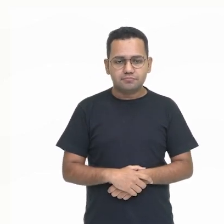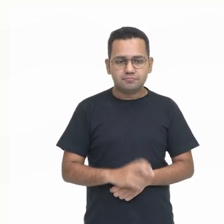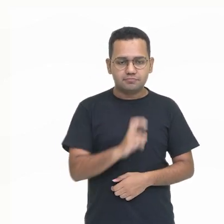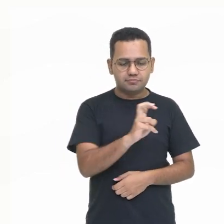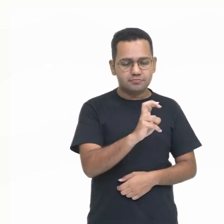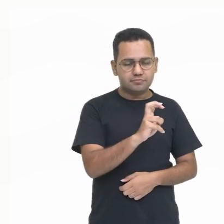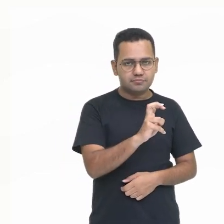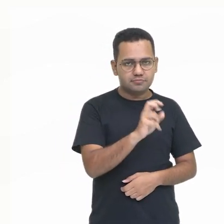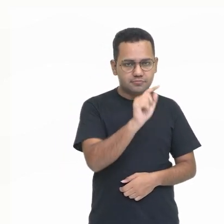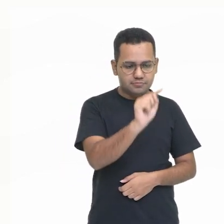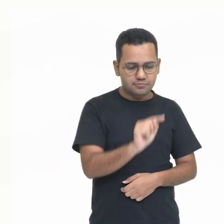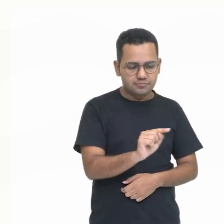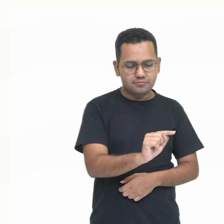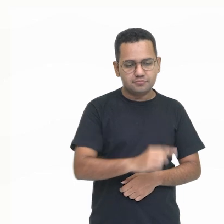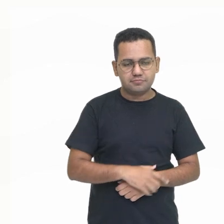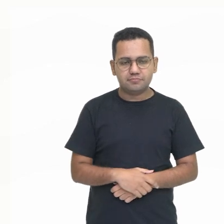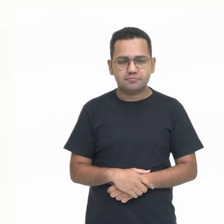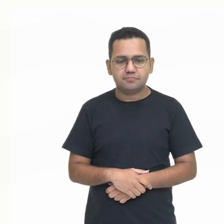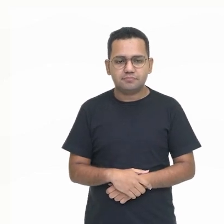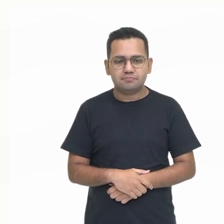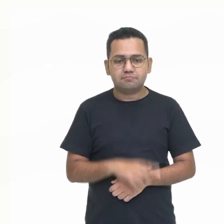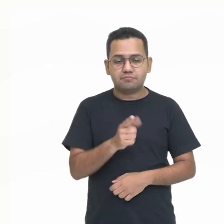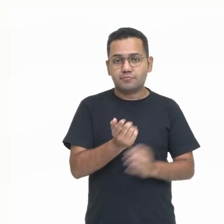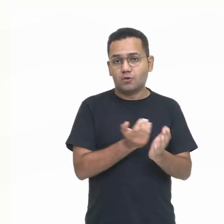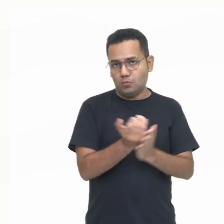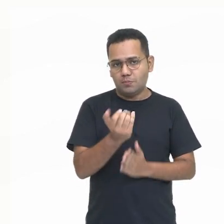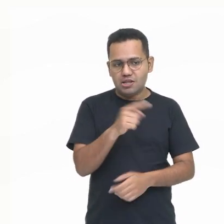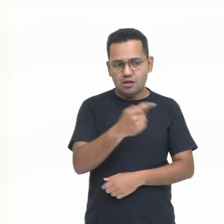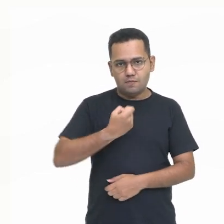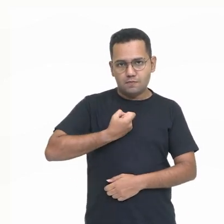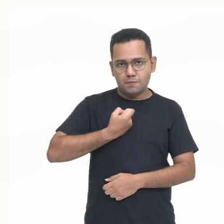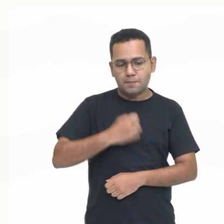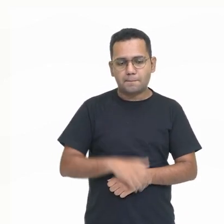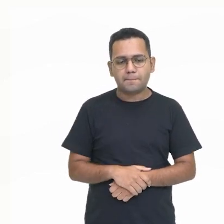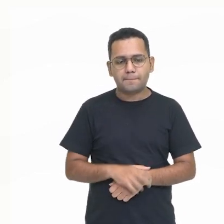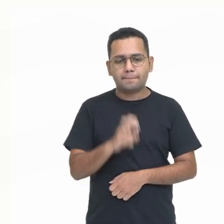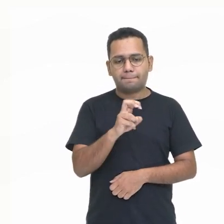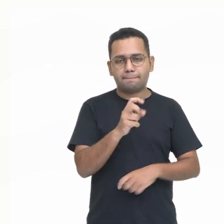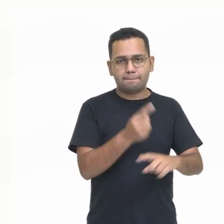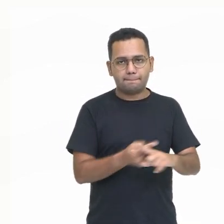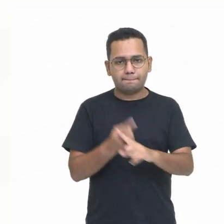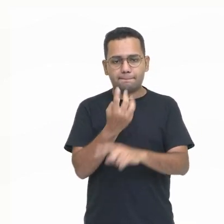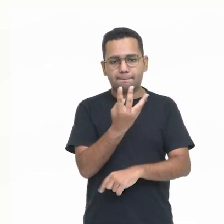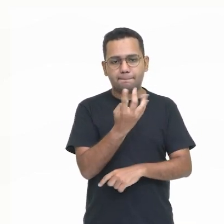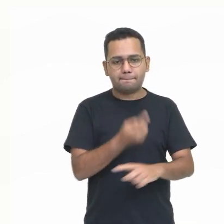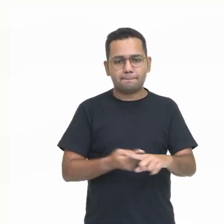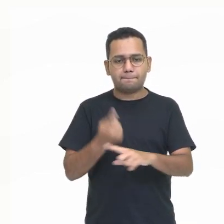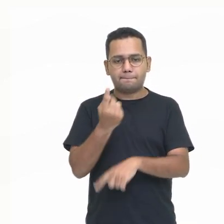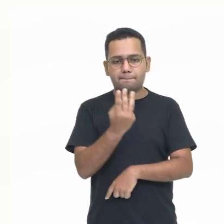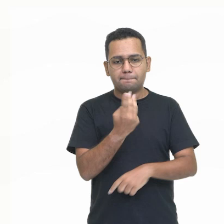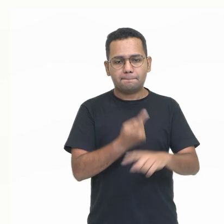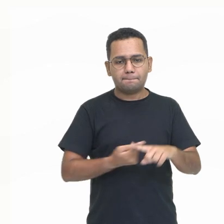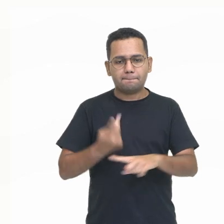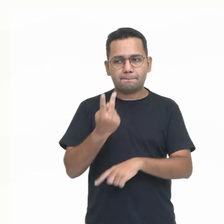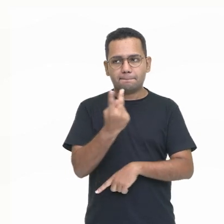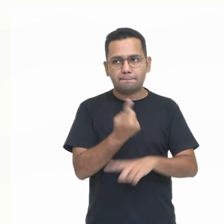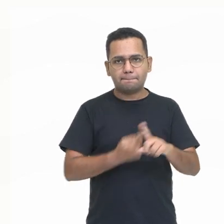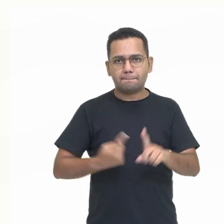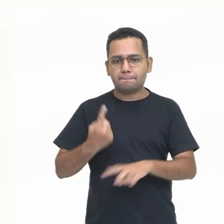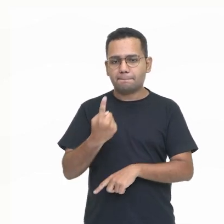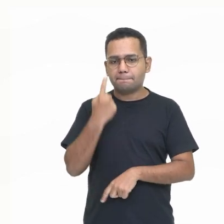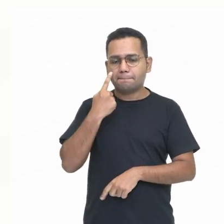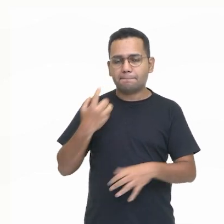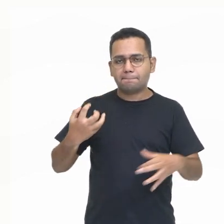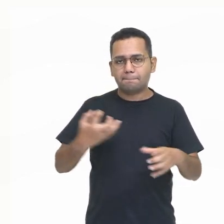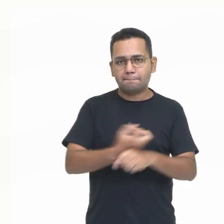de 5. Você pega o 5, você começa com o 5, né? Multiplica com o antecessor do 5, que é 4, multiplica com o antecessor do 4, que é